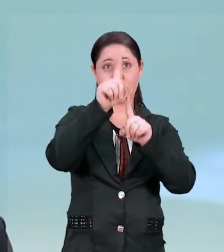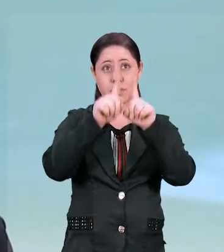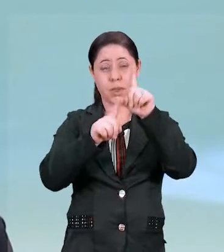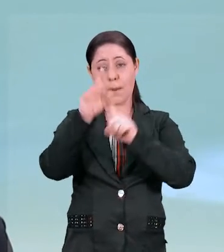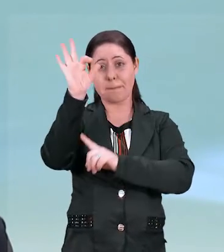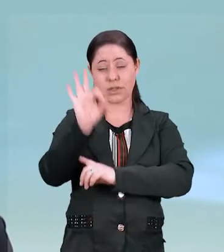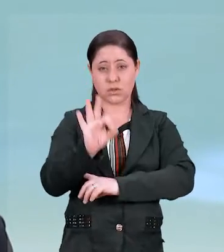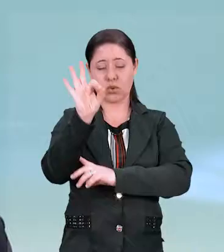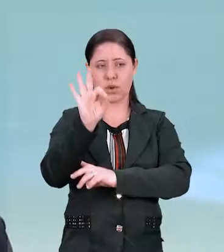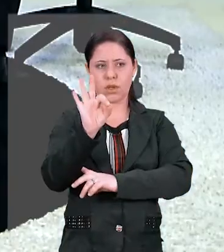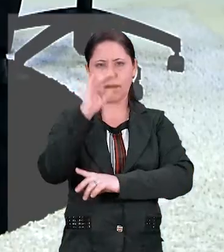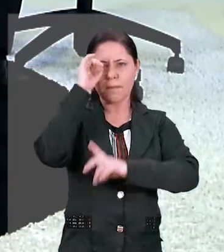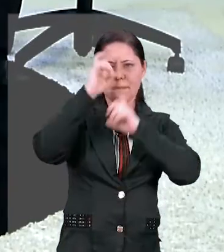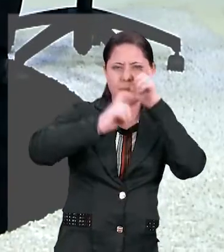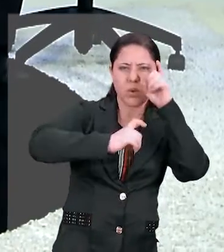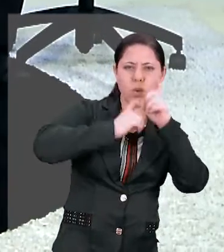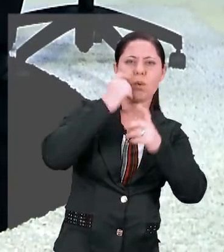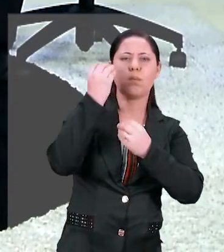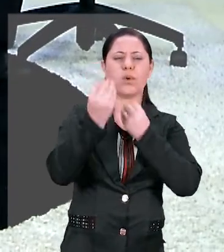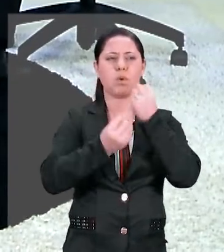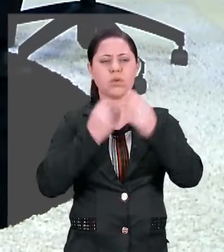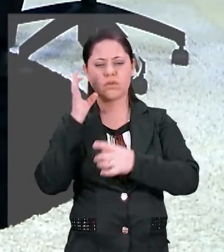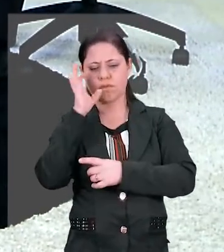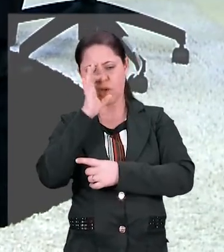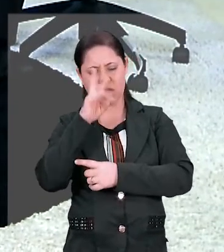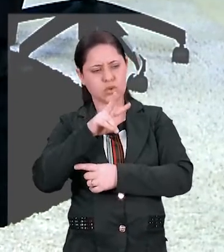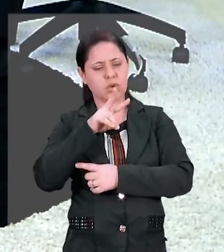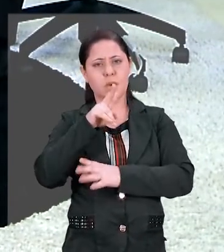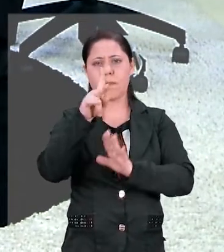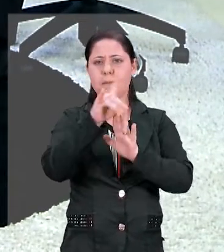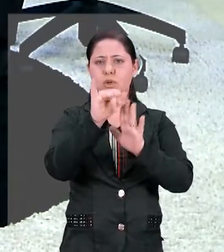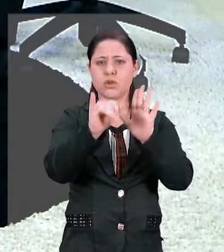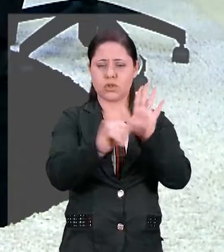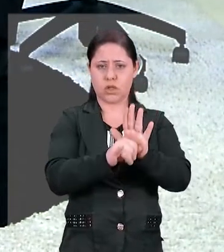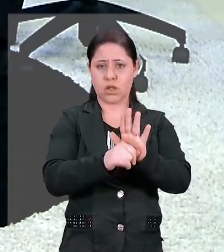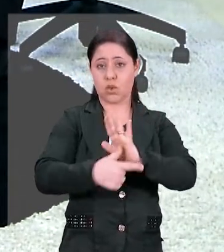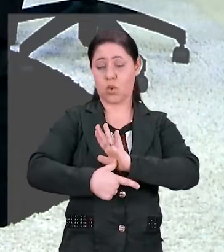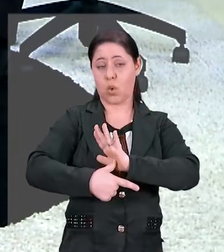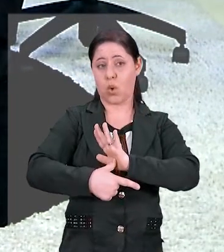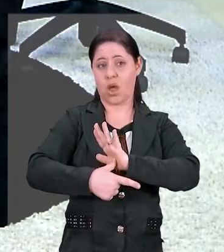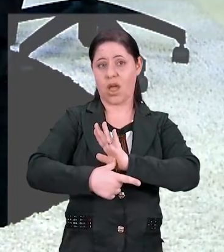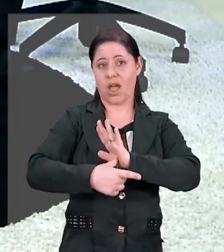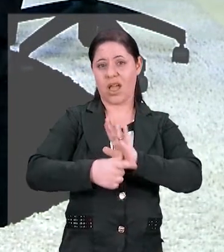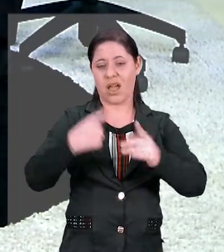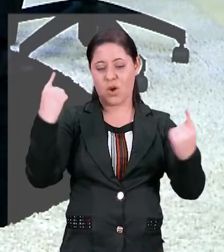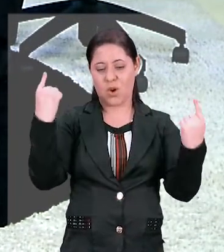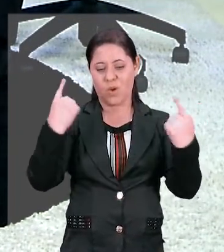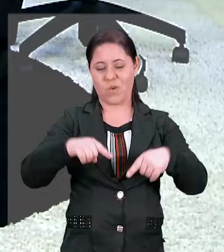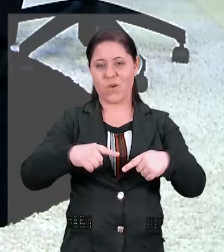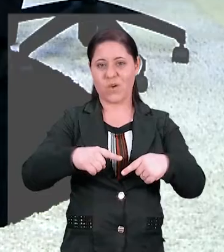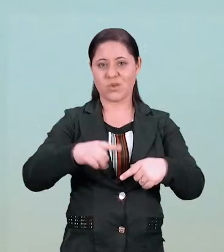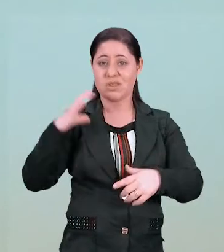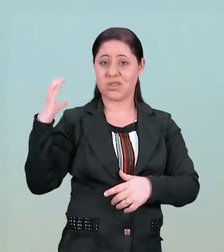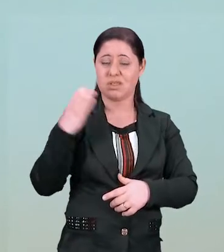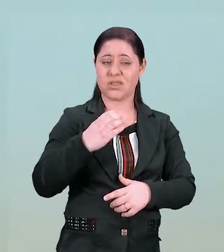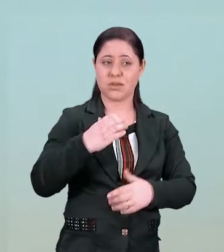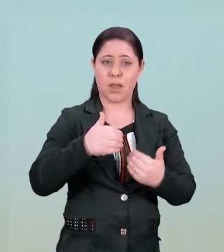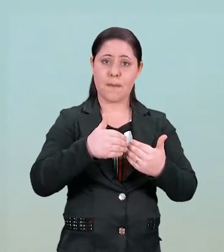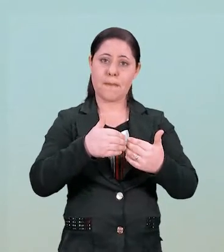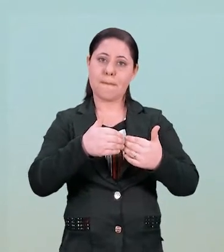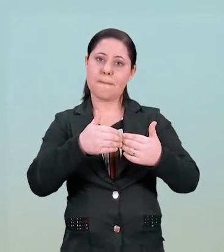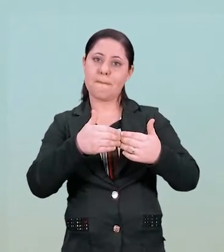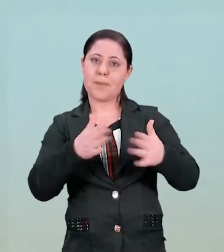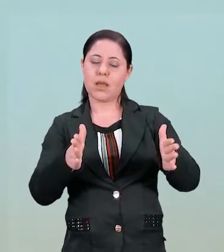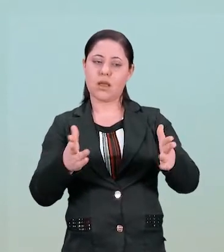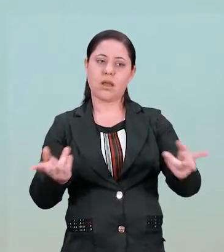eu vejo um anteprojeto de lei anticrime do ministro Moro, onde ele abre a porta de entrada dos presídios